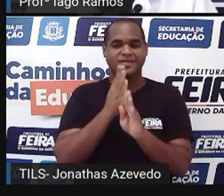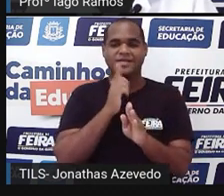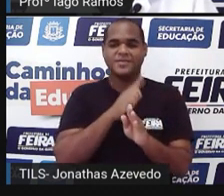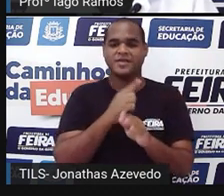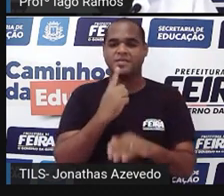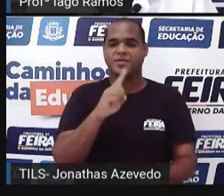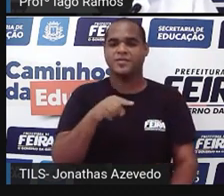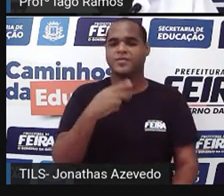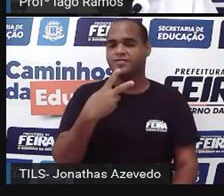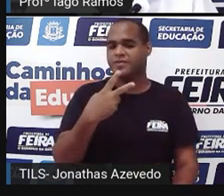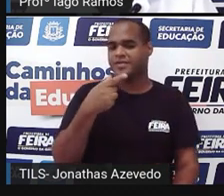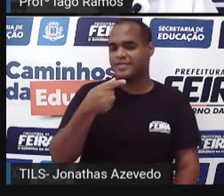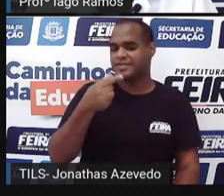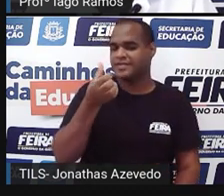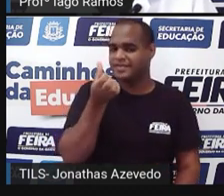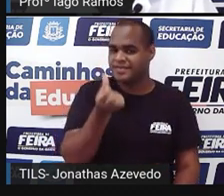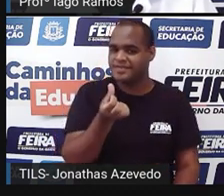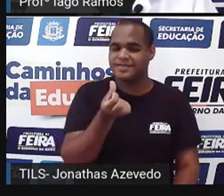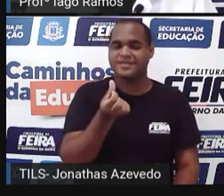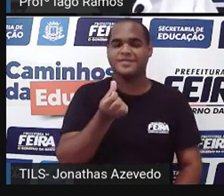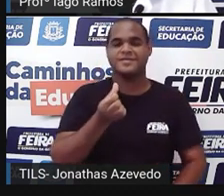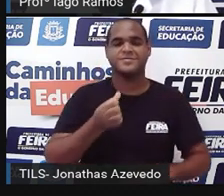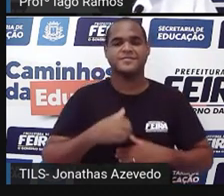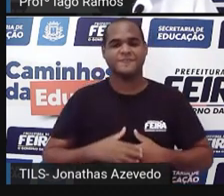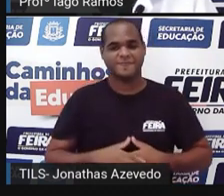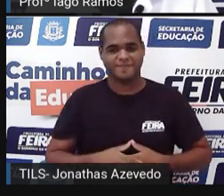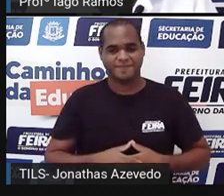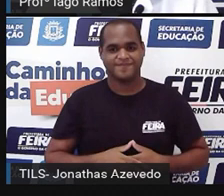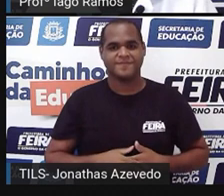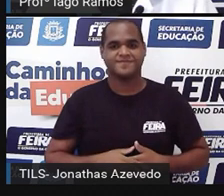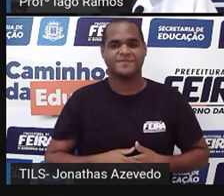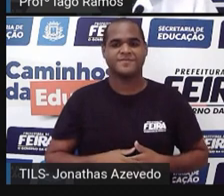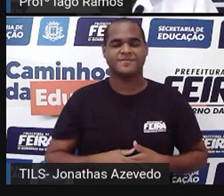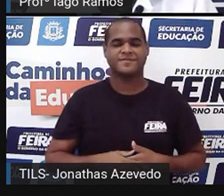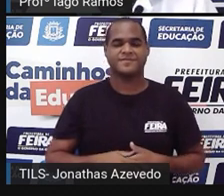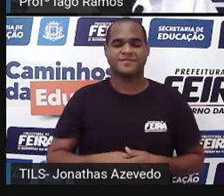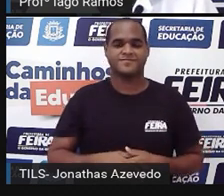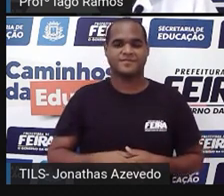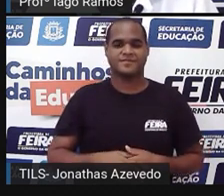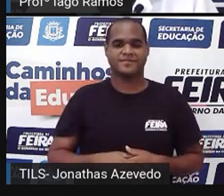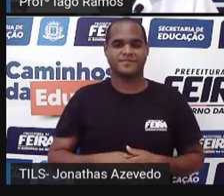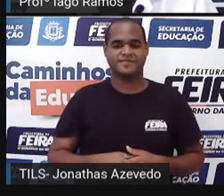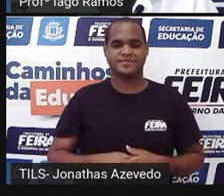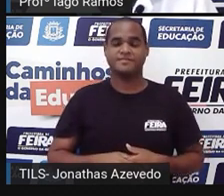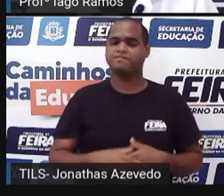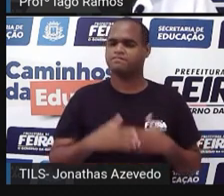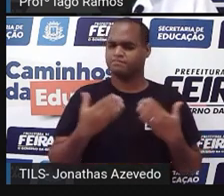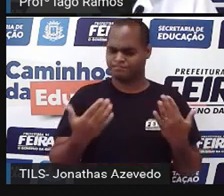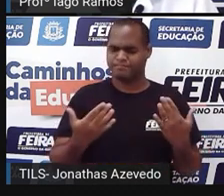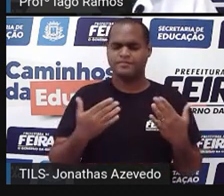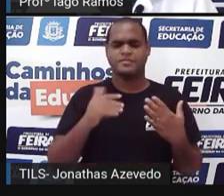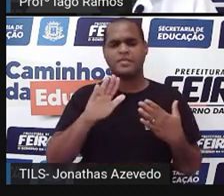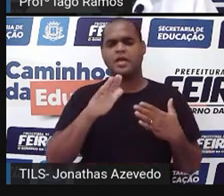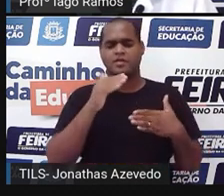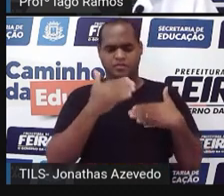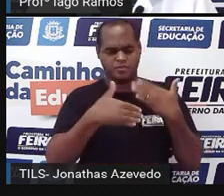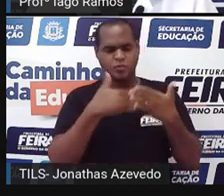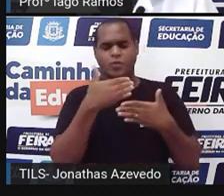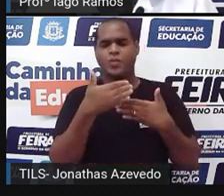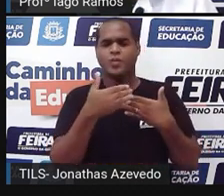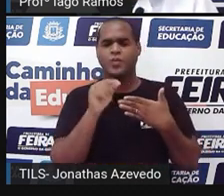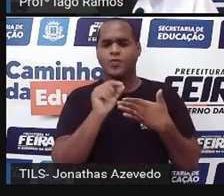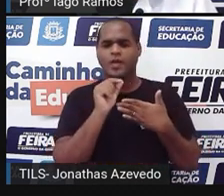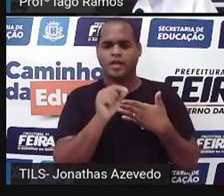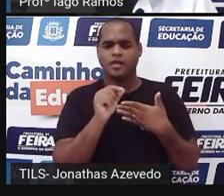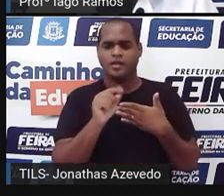como resultado 1276 kilowatts-hora e depois faz o que